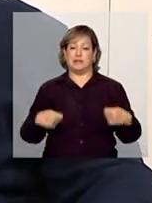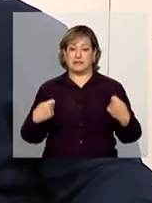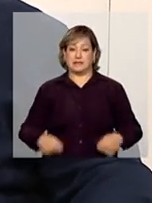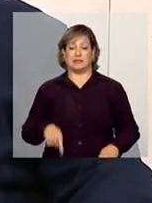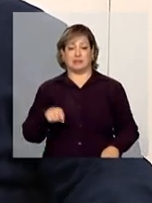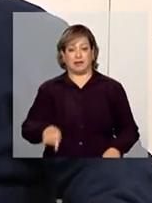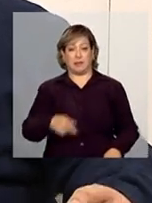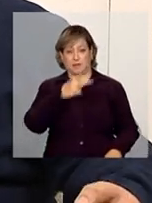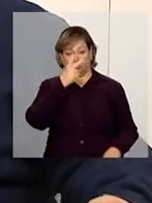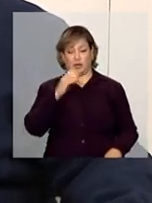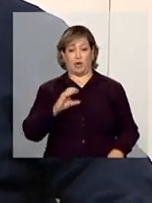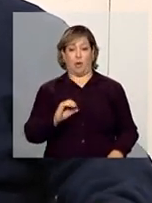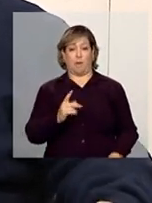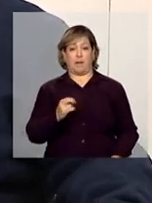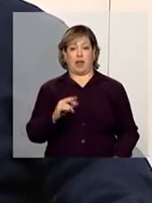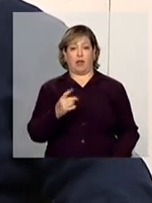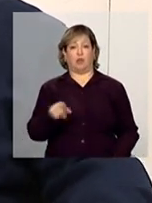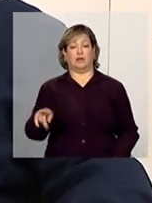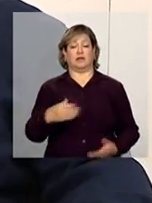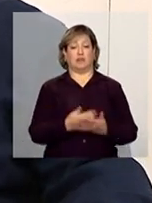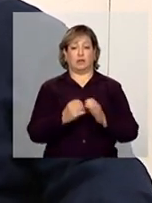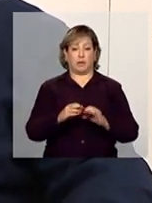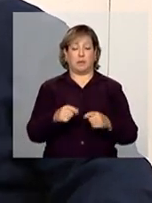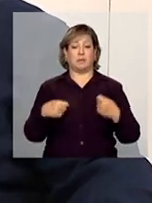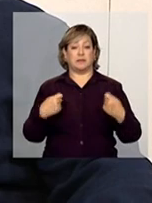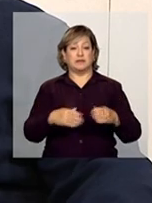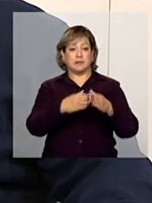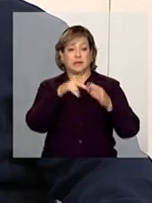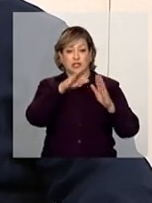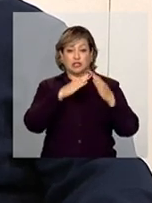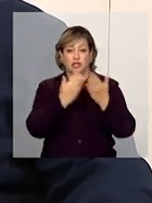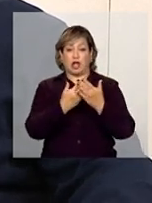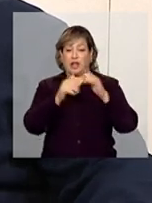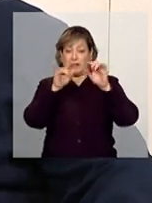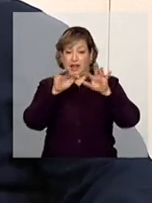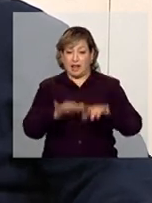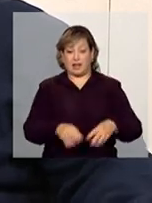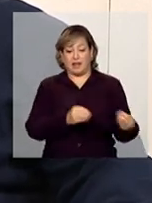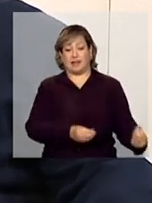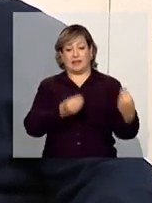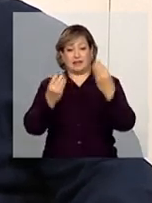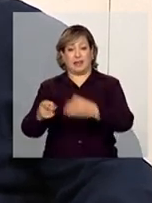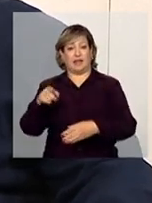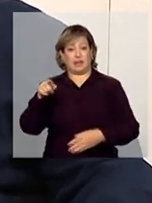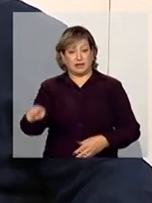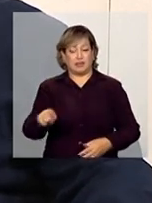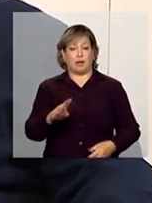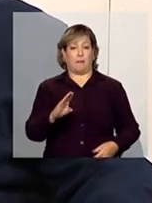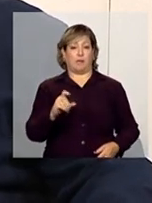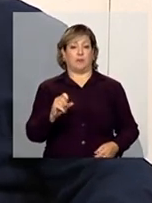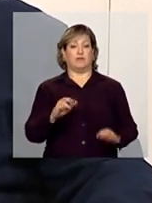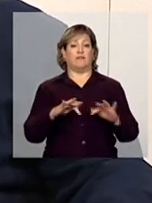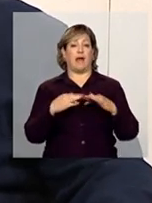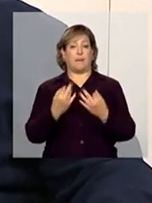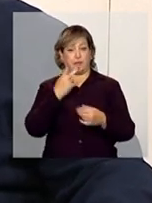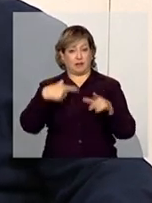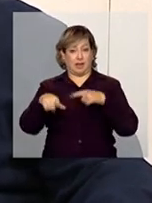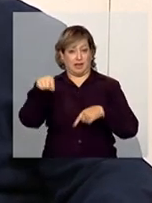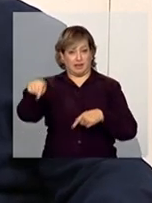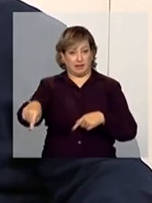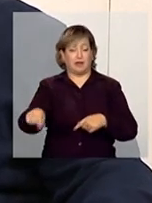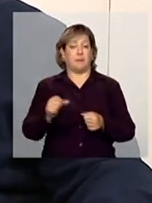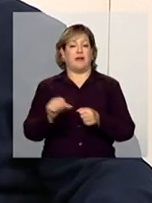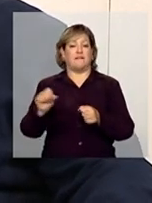da educação providencie a declaração junto à escola e entregue essa declaração para o gestor do Bolsa Família para que ele